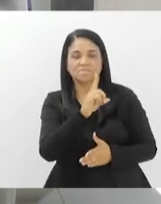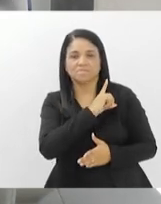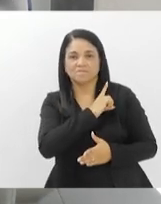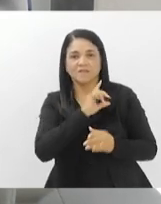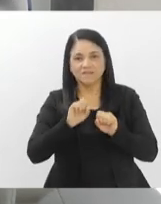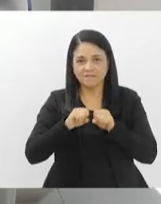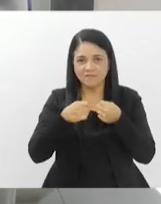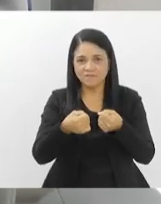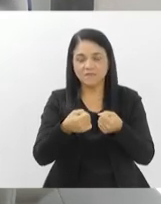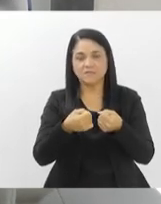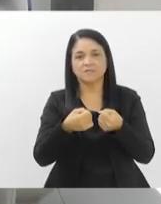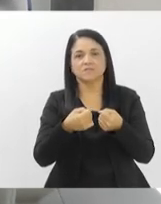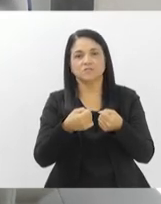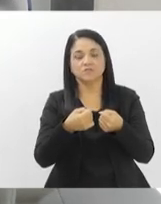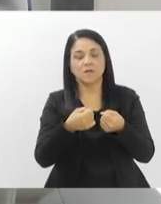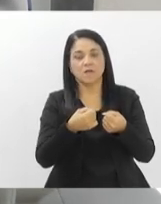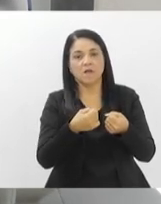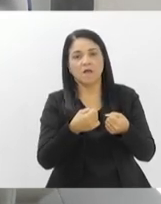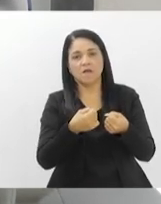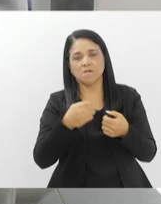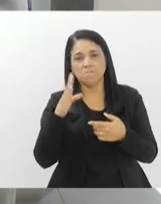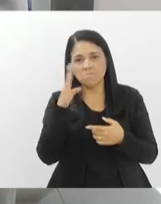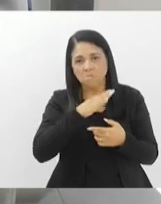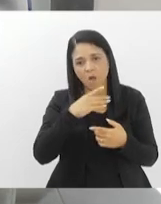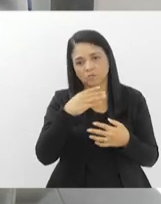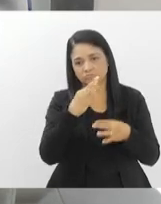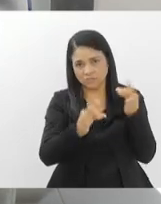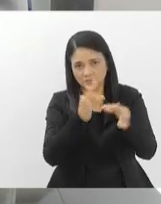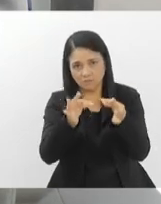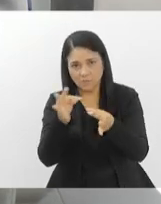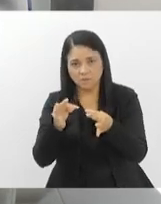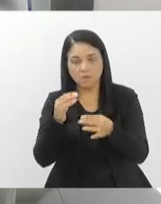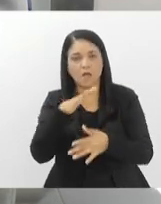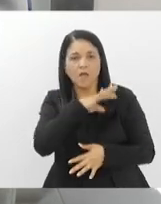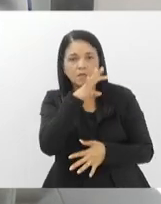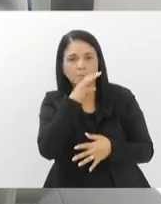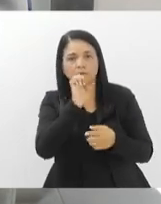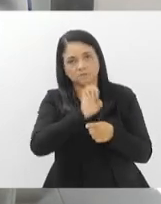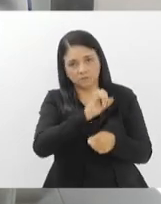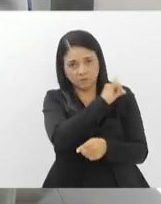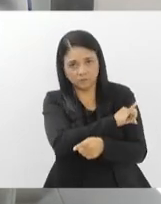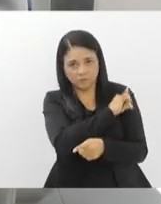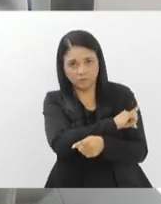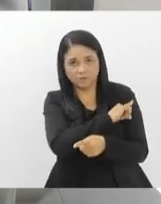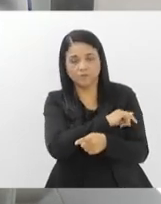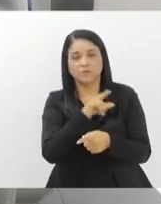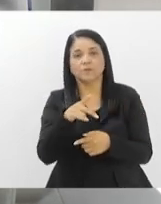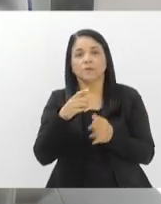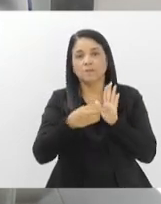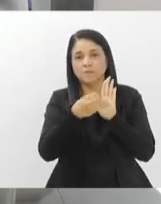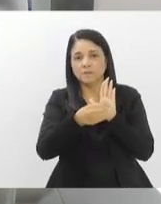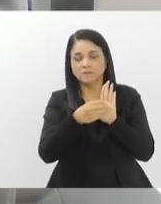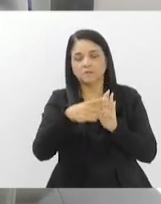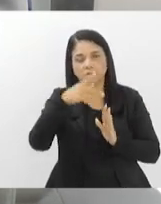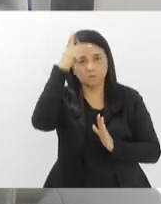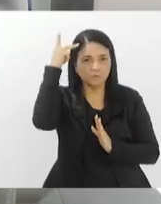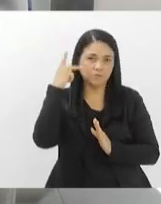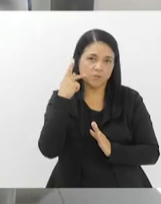contra Maus-Tratos a Animais Domésticos no âmbito do Estado do Rio de Janeiro, para aparecer deputado Luiz Paulo.